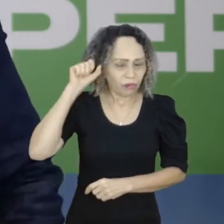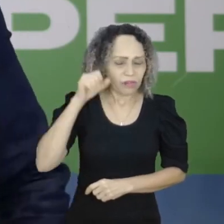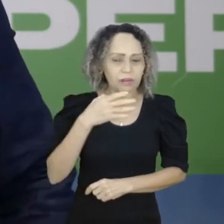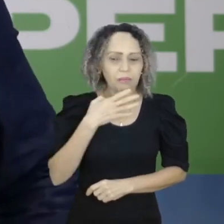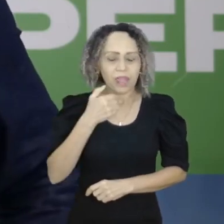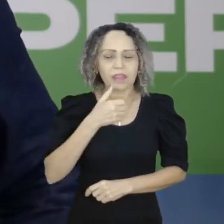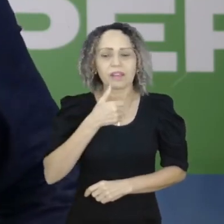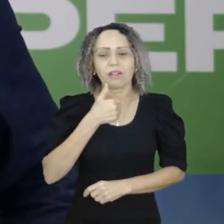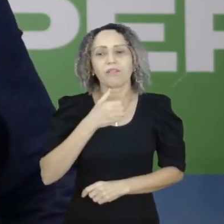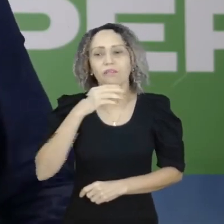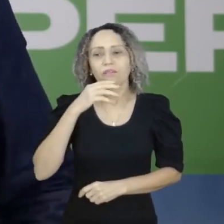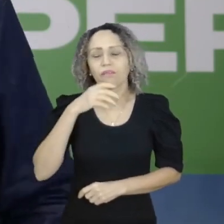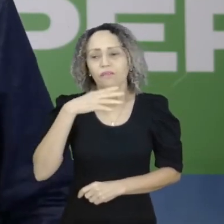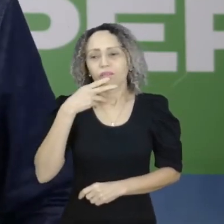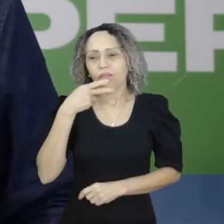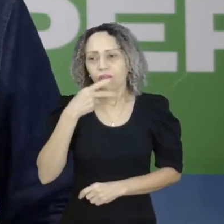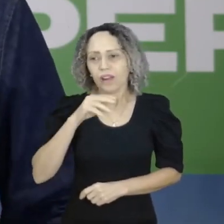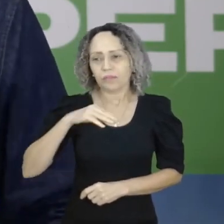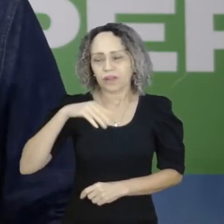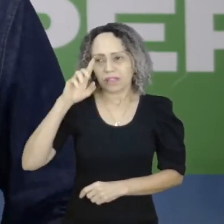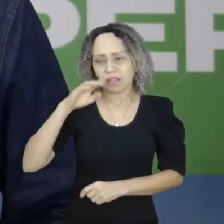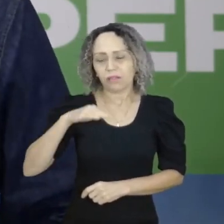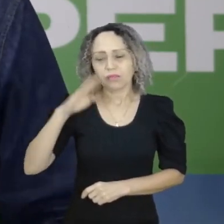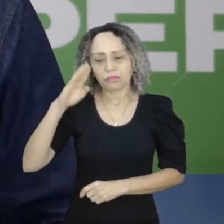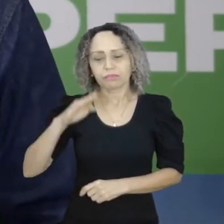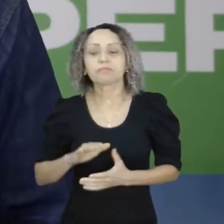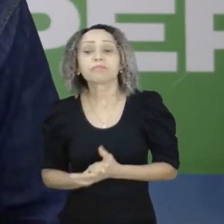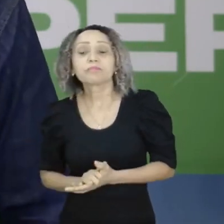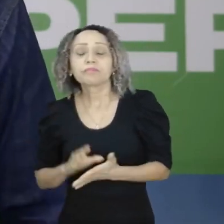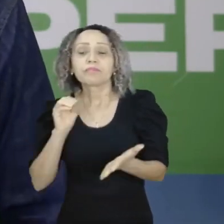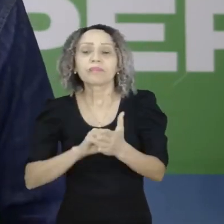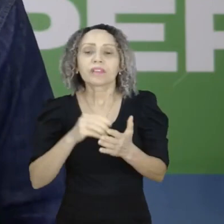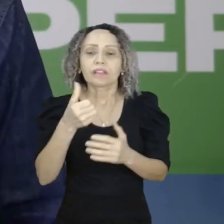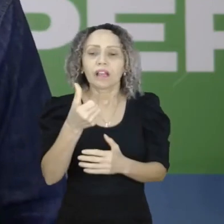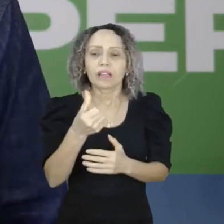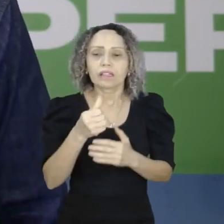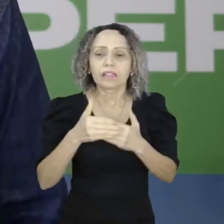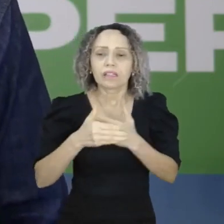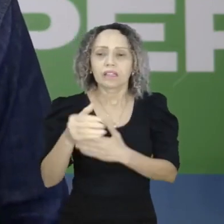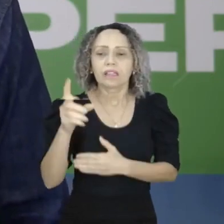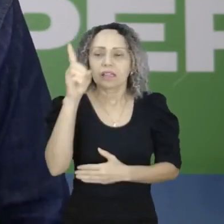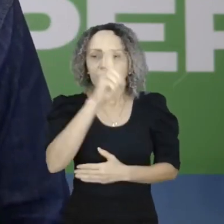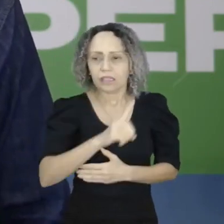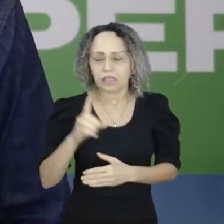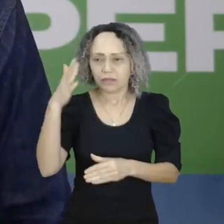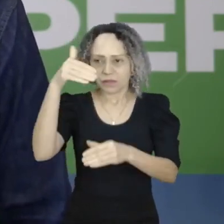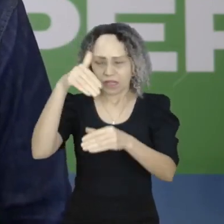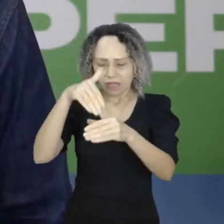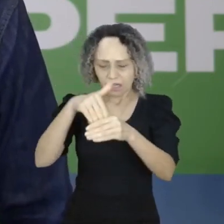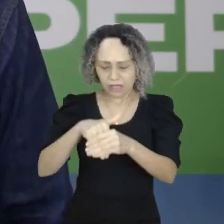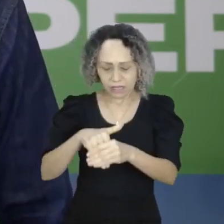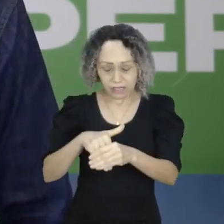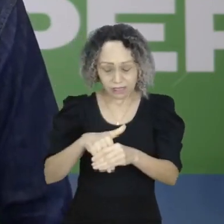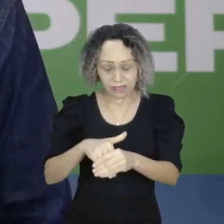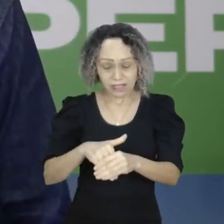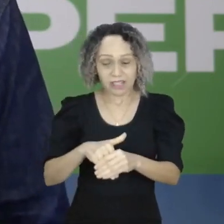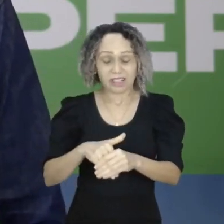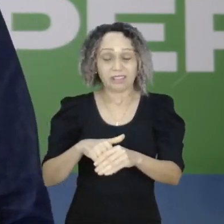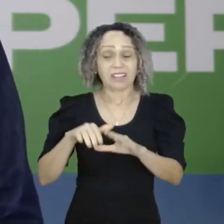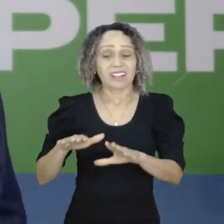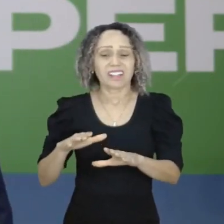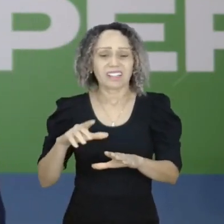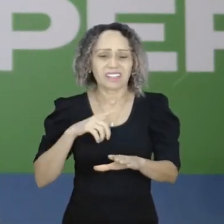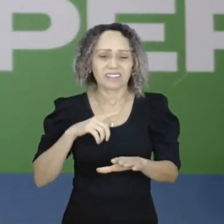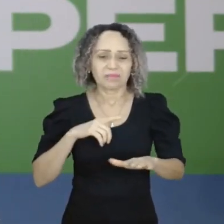vou falar mais alto. São 6 dias para a eleição e há que se convencer ainda um percentual